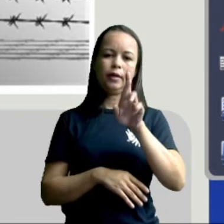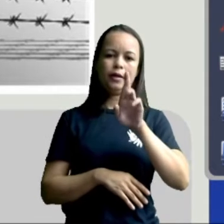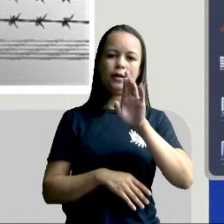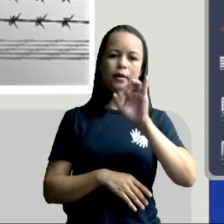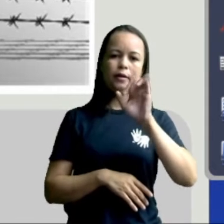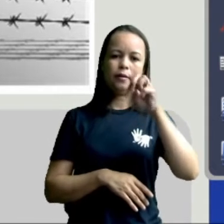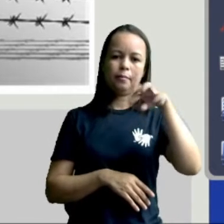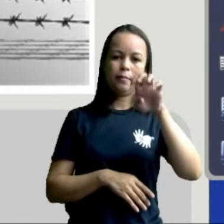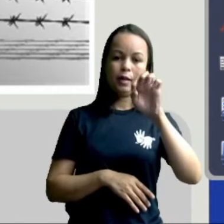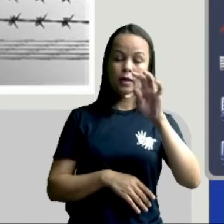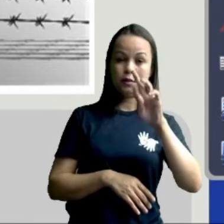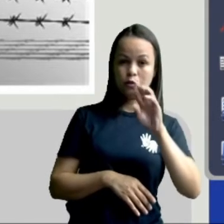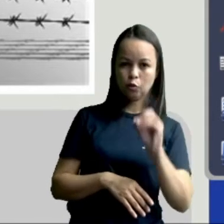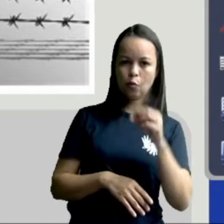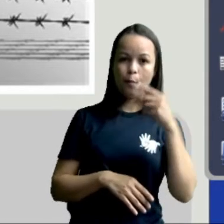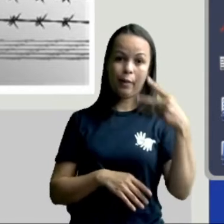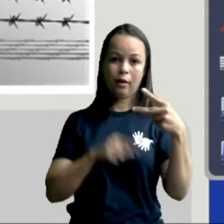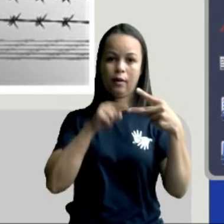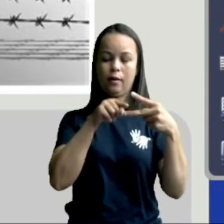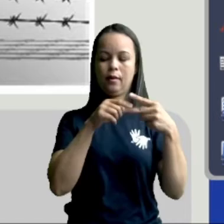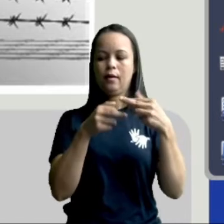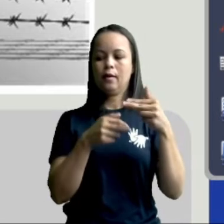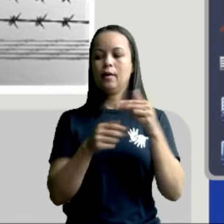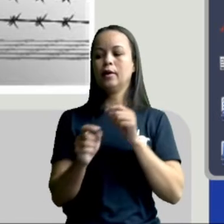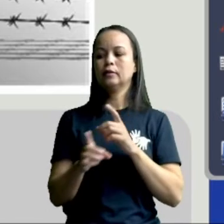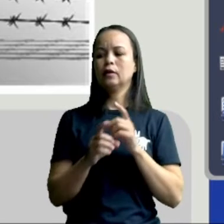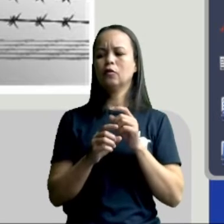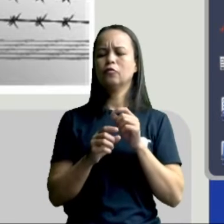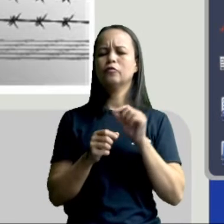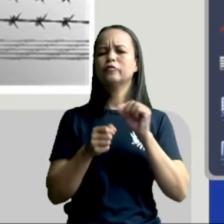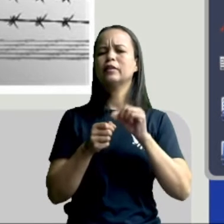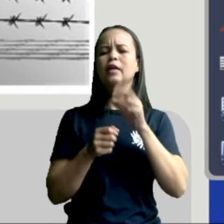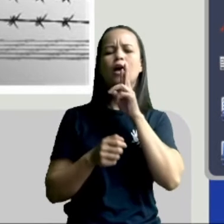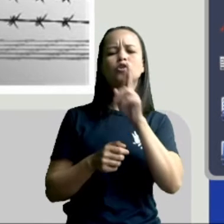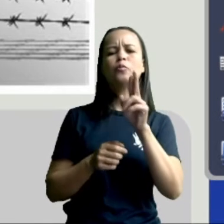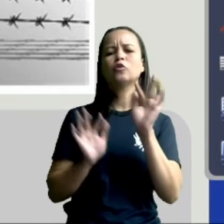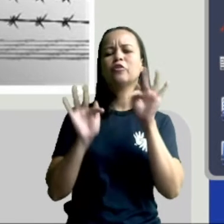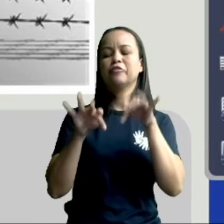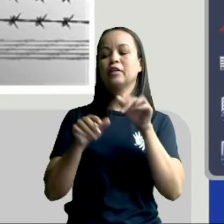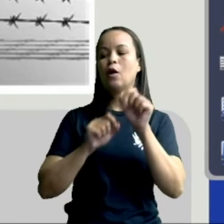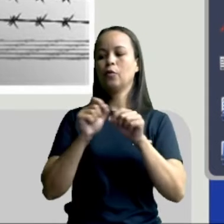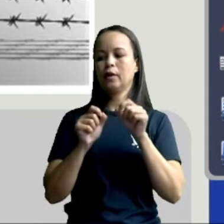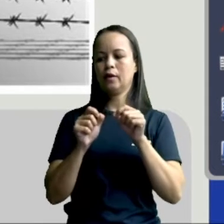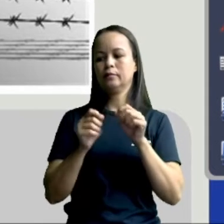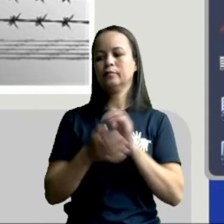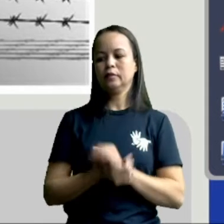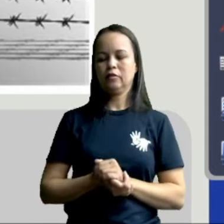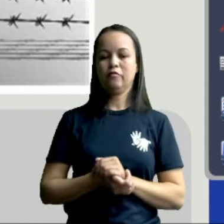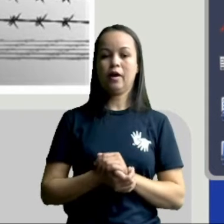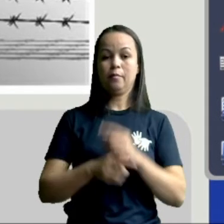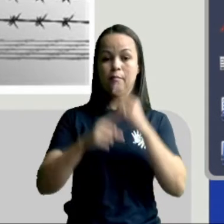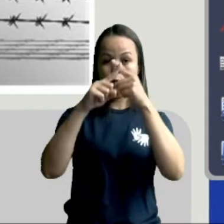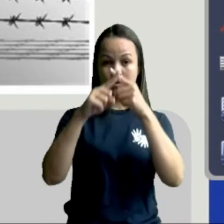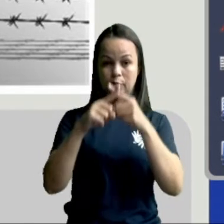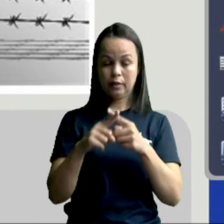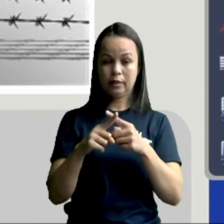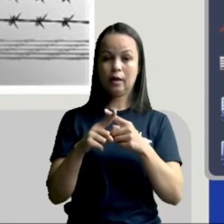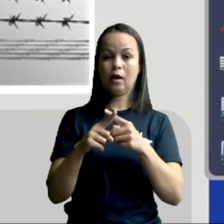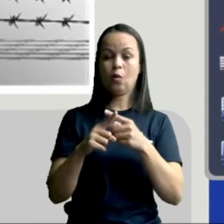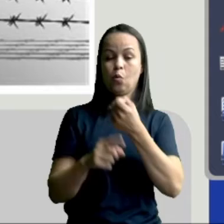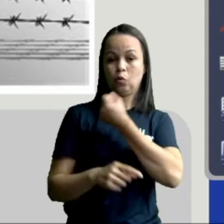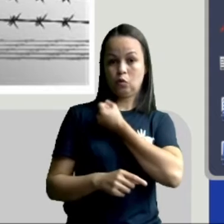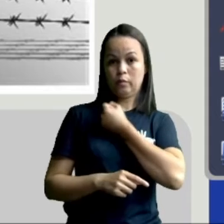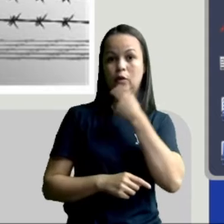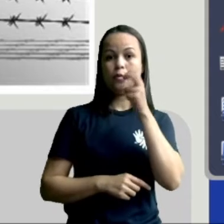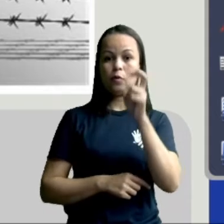resposta final, o que é que você tem que fazer quando chegar na resposta final? Aí vai multiplicar esse número aqui por